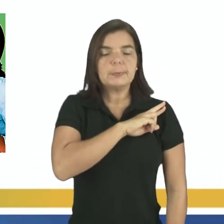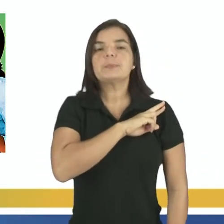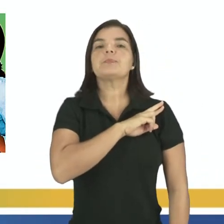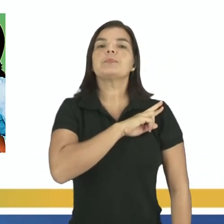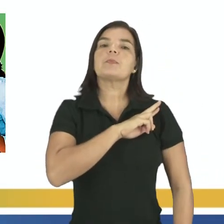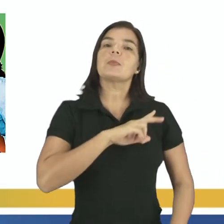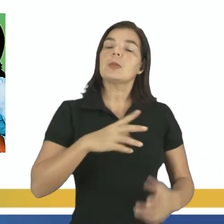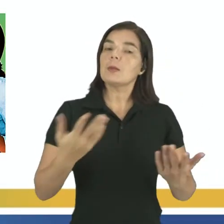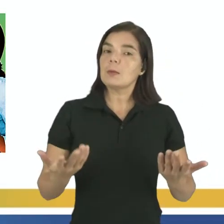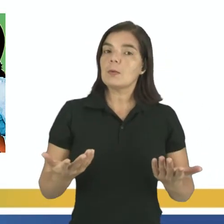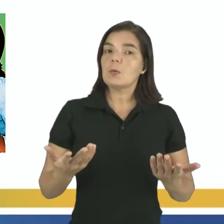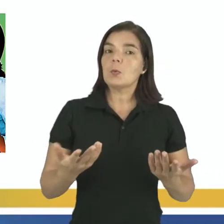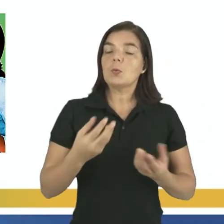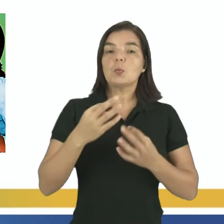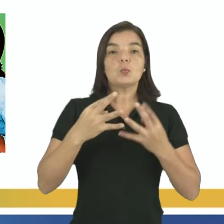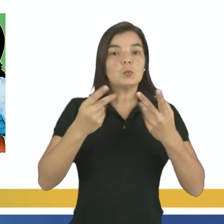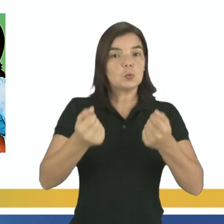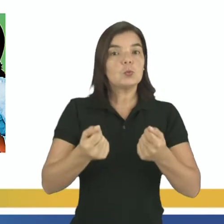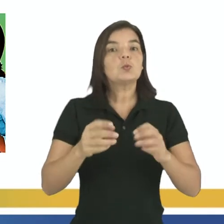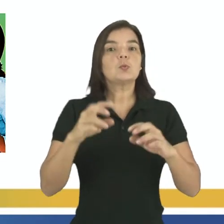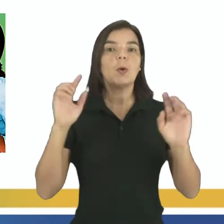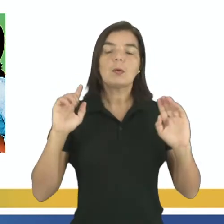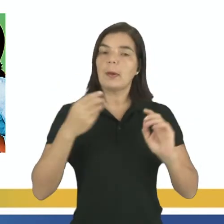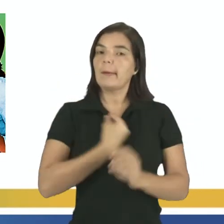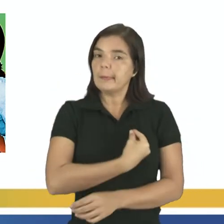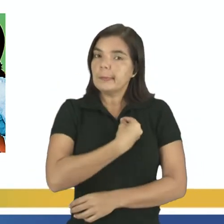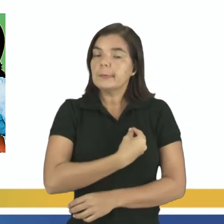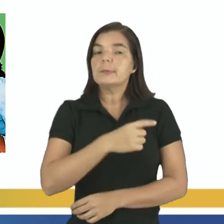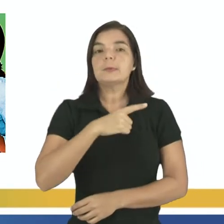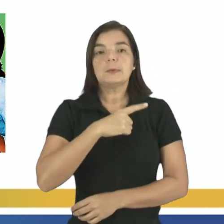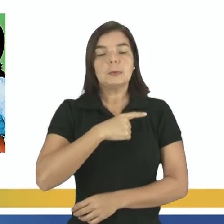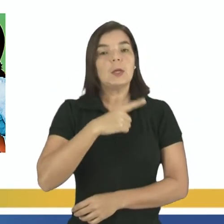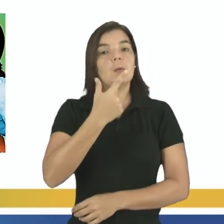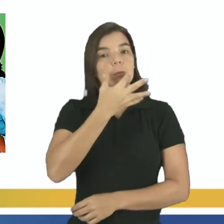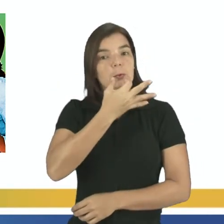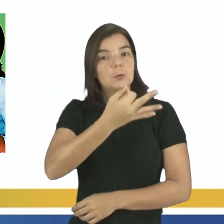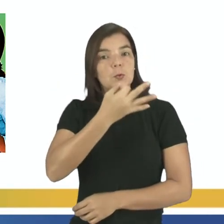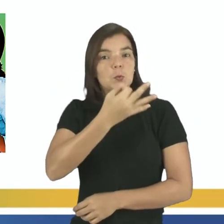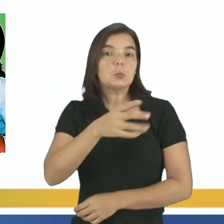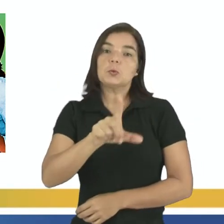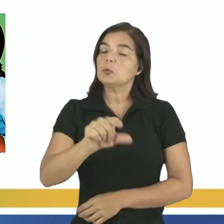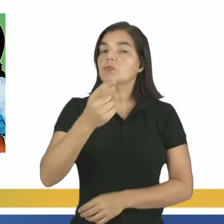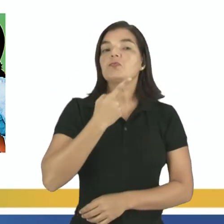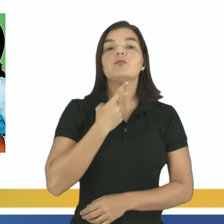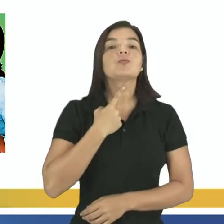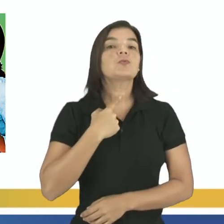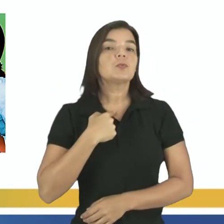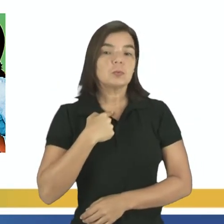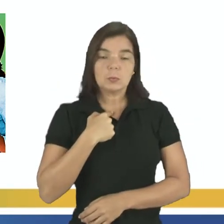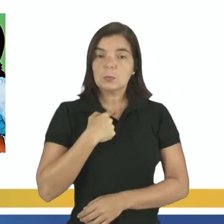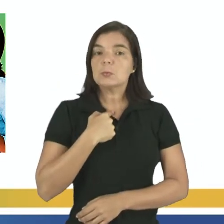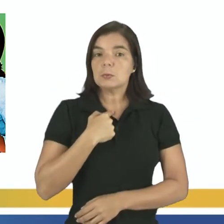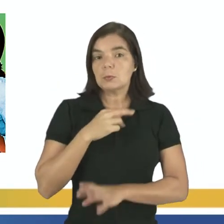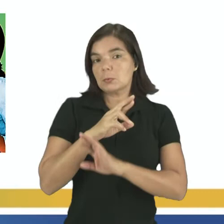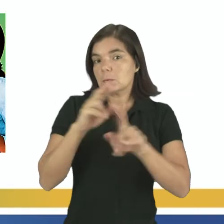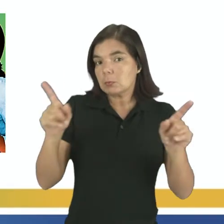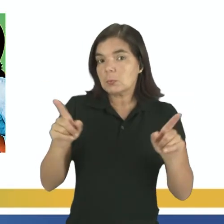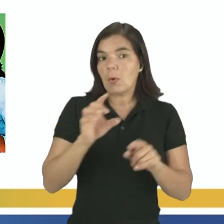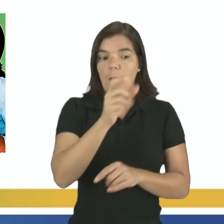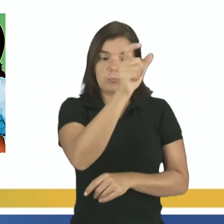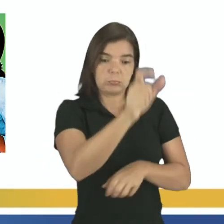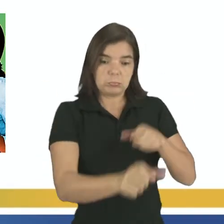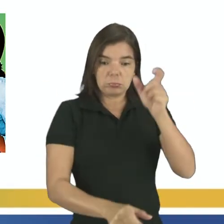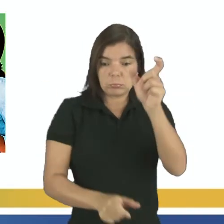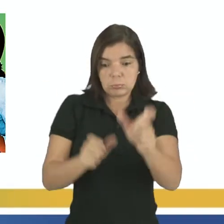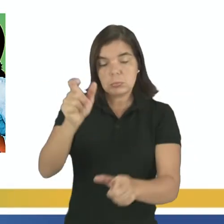tá? E como tudo que permeia a nossa vida, nós temos opções, nós temos vontades, nós temos desejos diferentes, cada